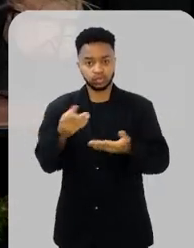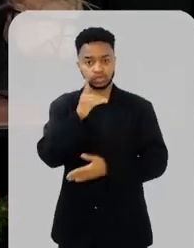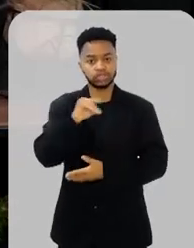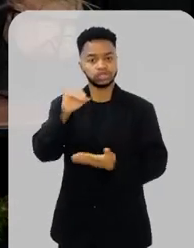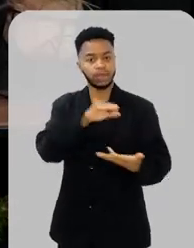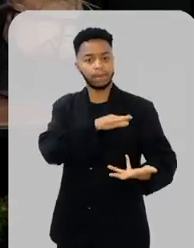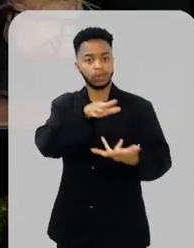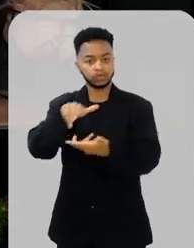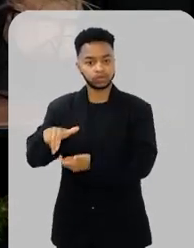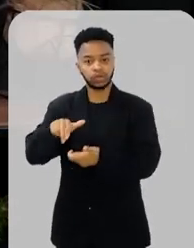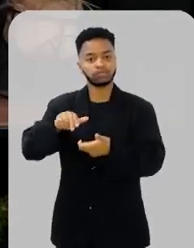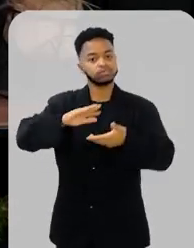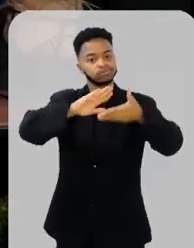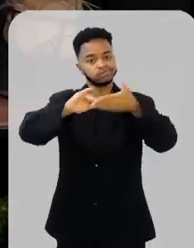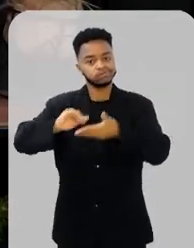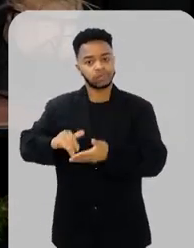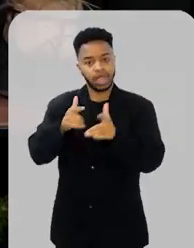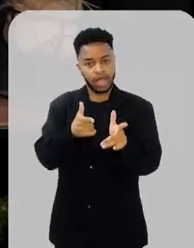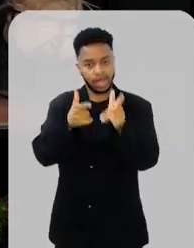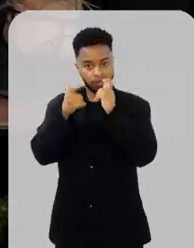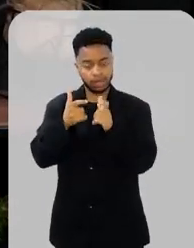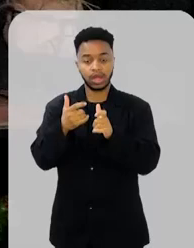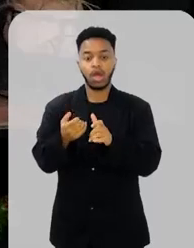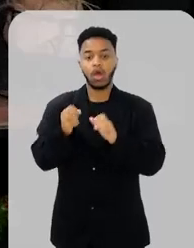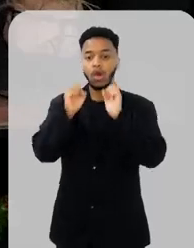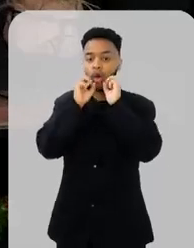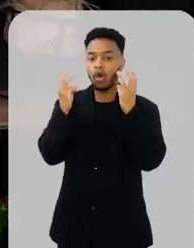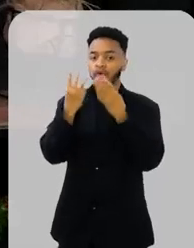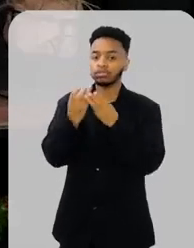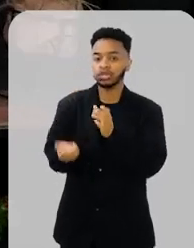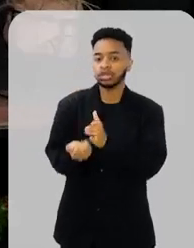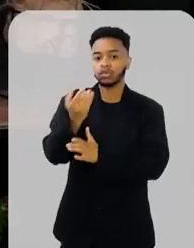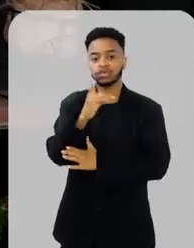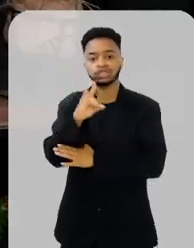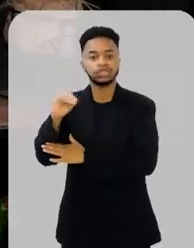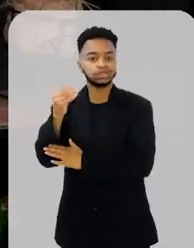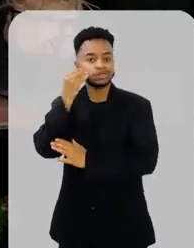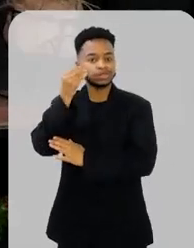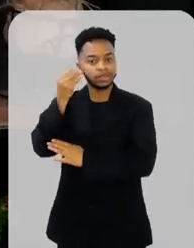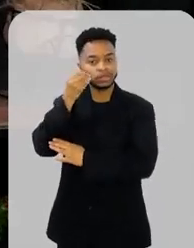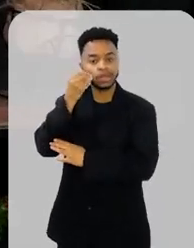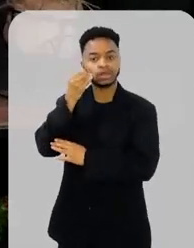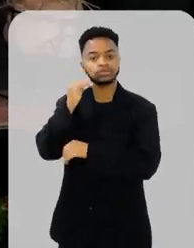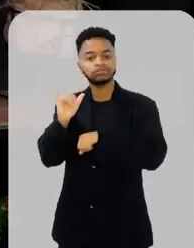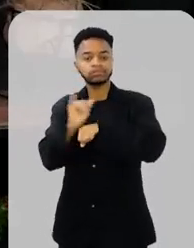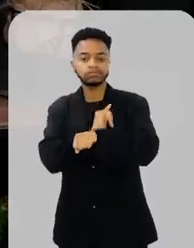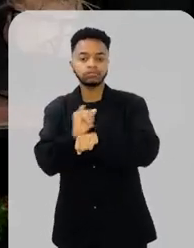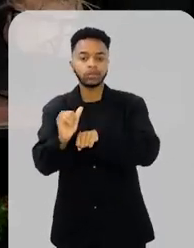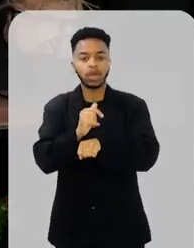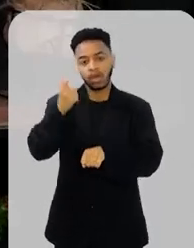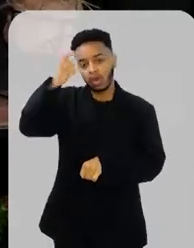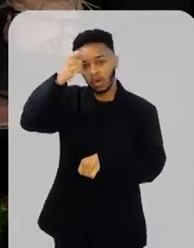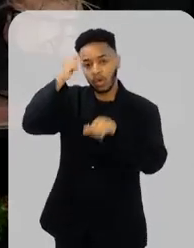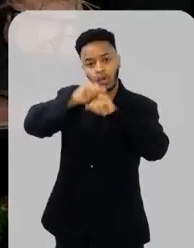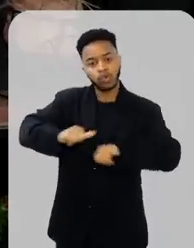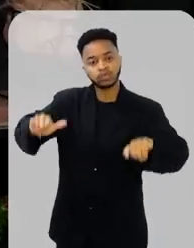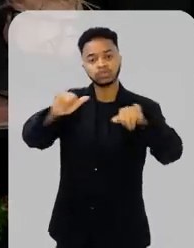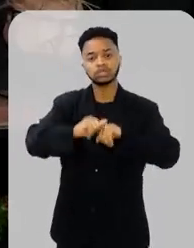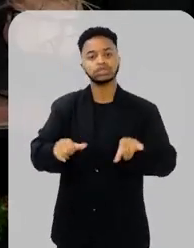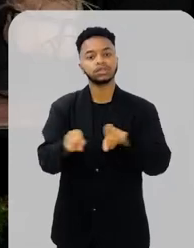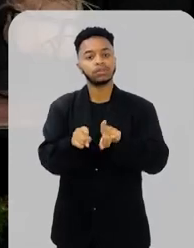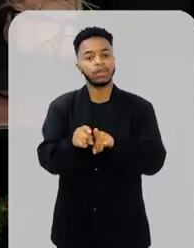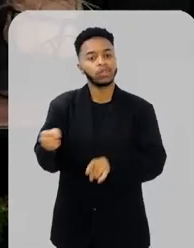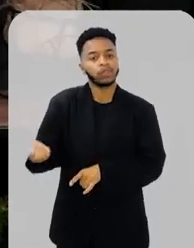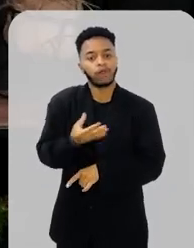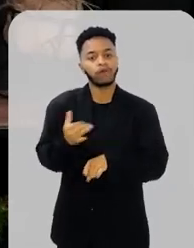Dia Internacional do Desarmamento, um dia instituído pela ONU como uma forma de buscar meios de conscientização e